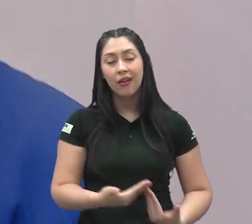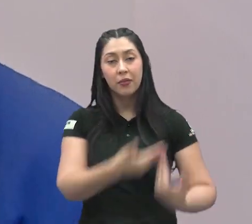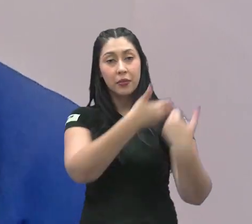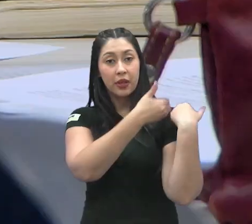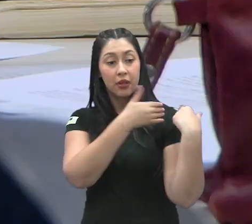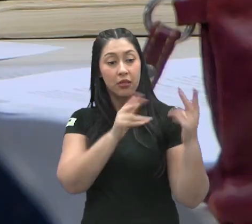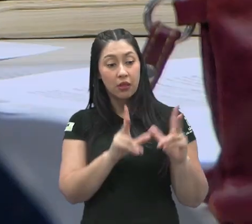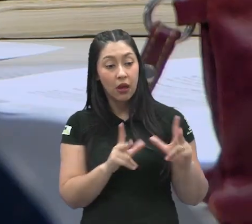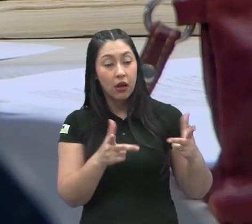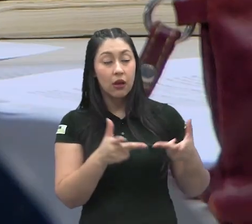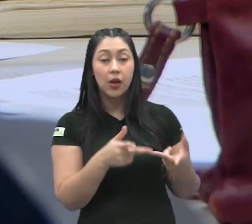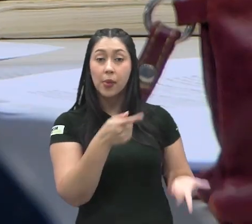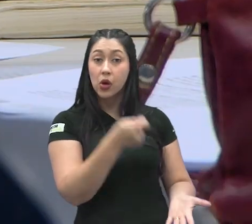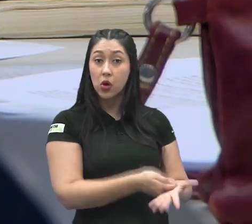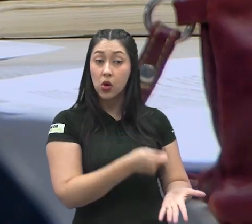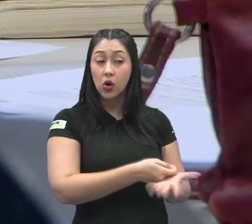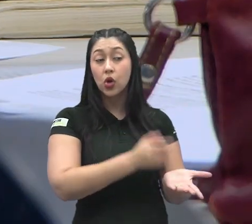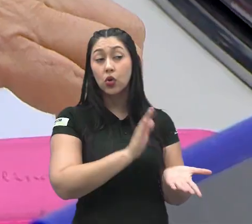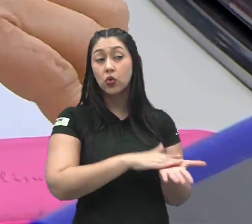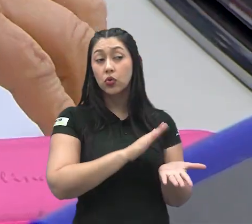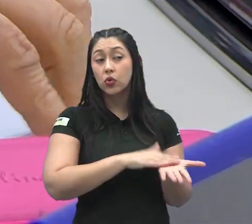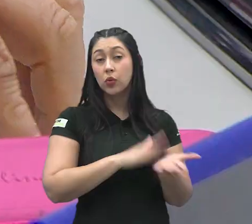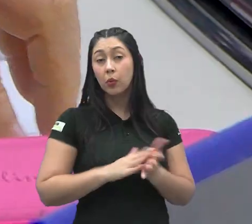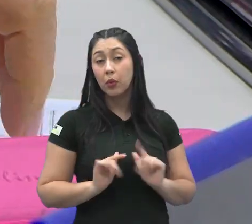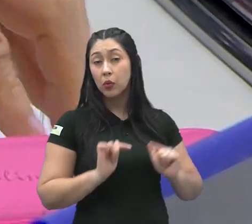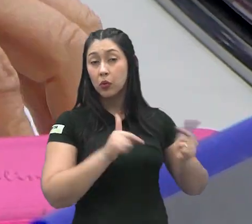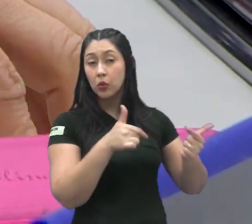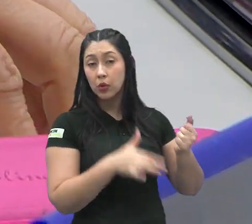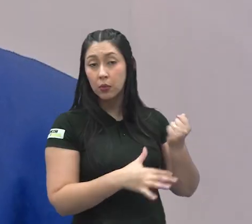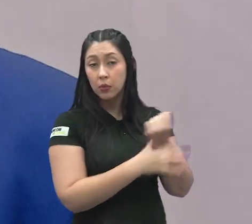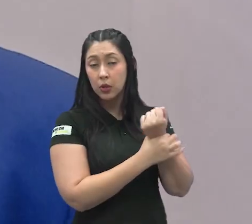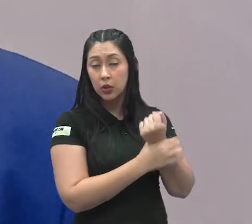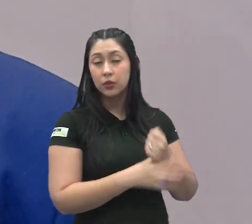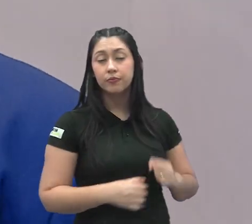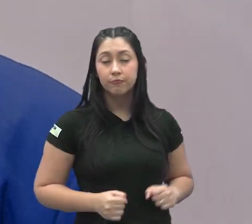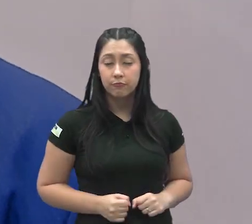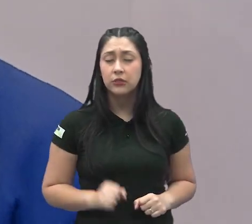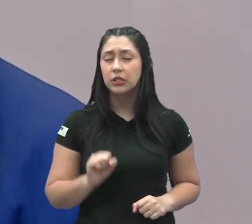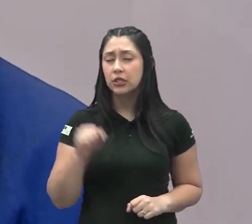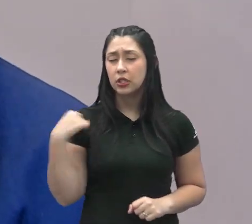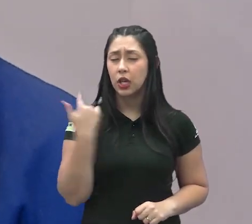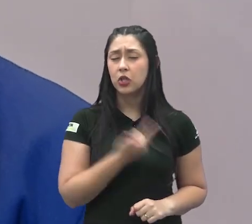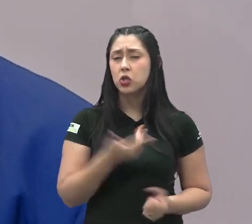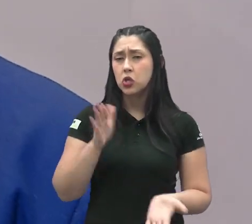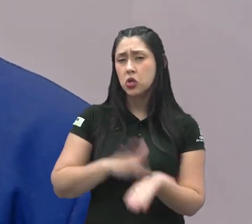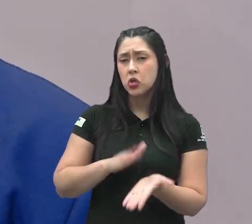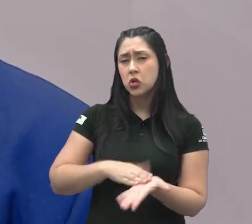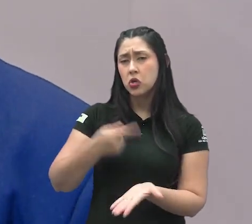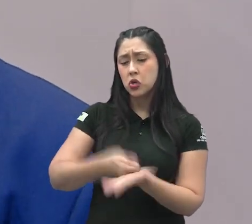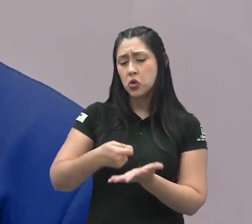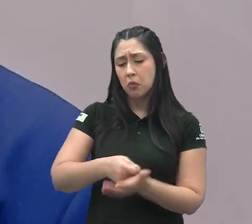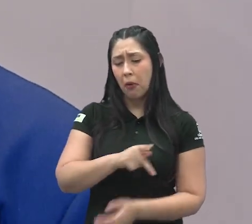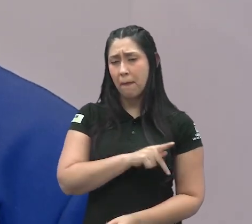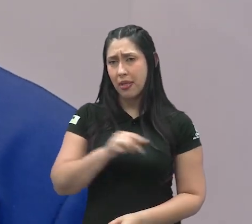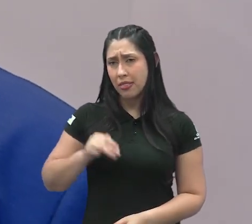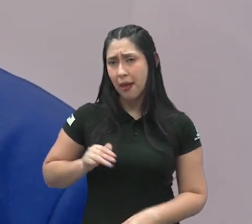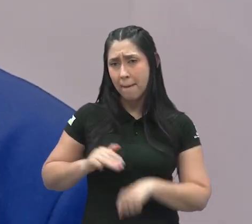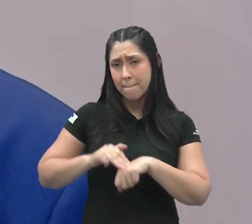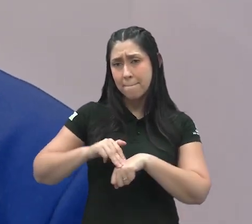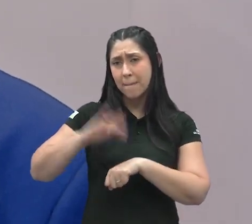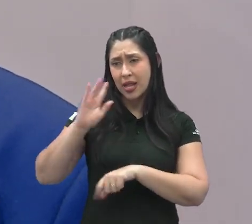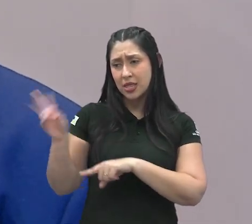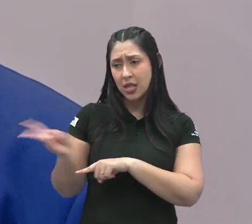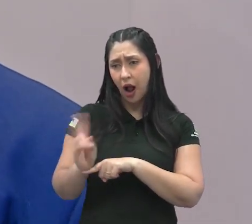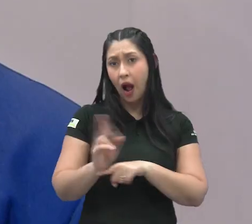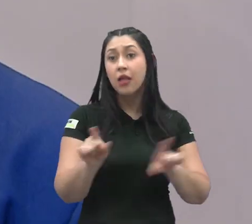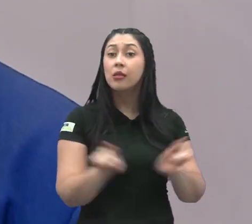é papel da Câmara cobrar a efetividade dessas ações. A gente cobra a Polícia Militar, né, para ter mais patrulhamento aqui em São José dos